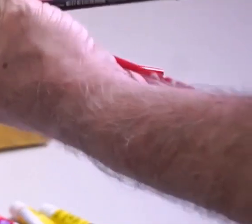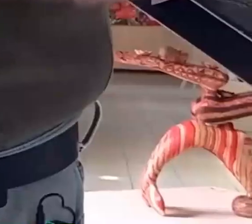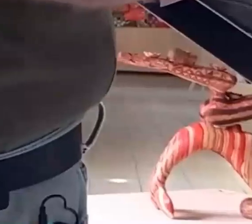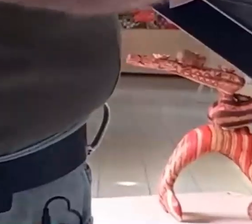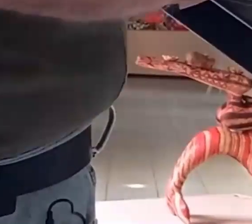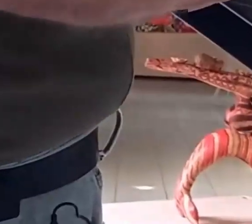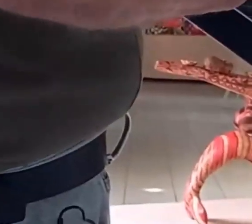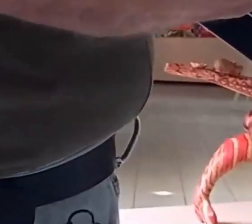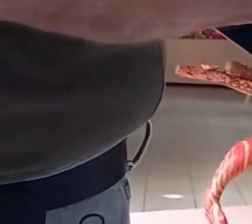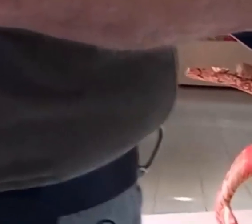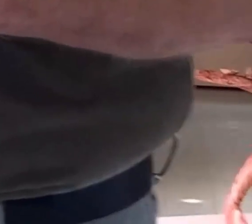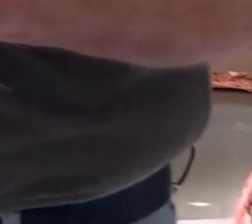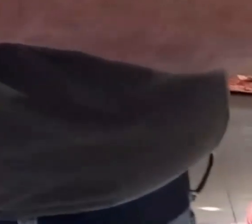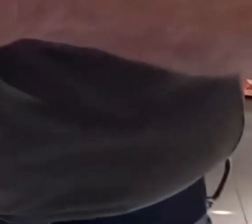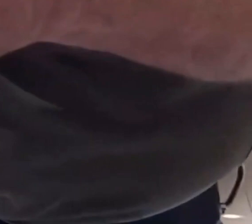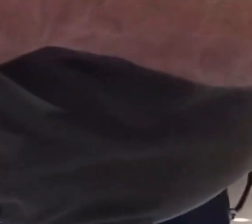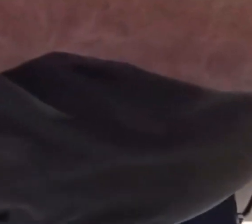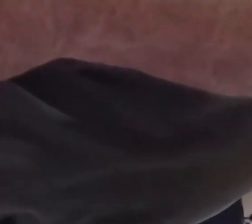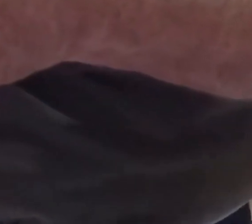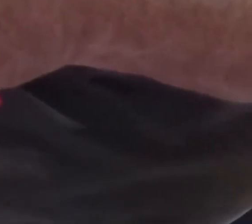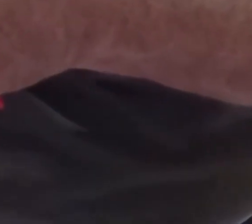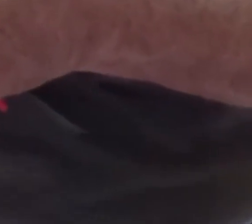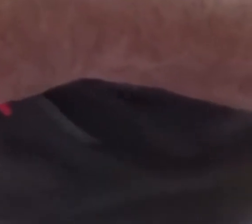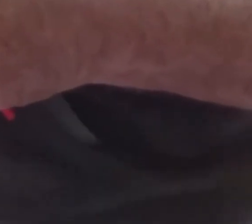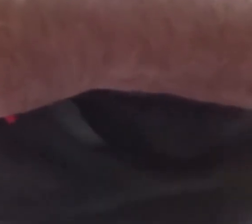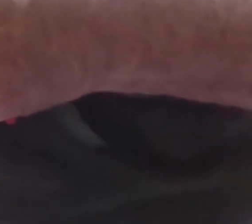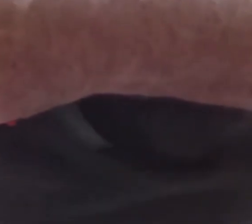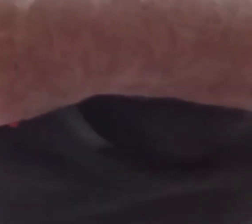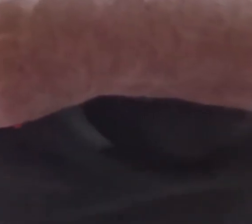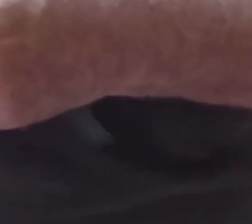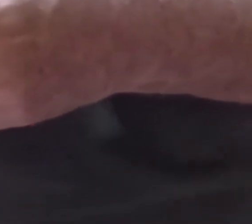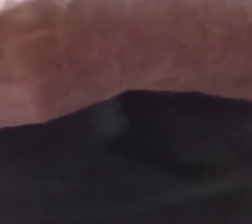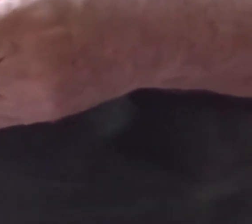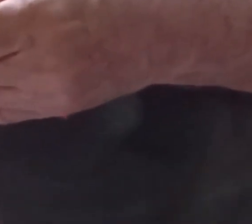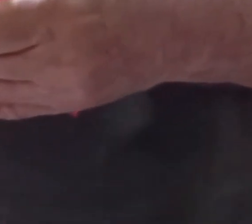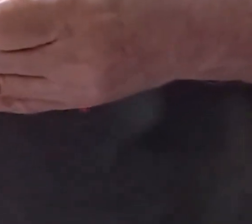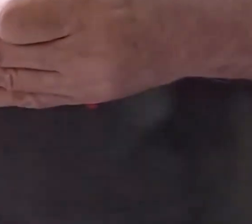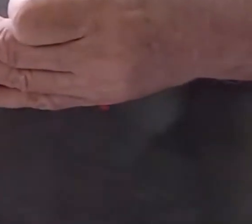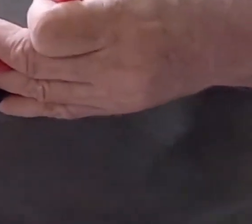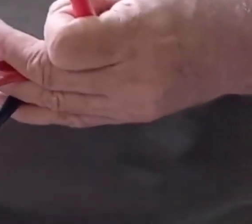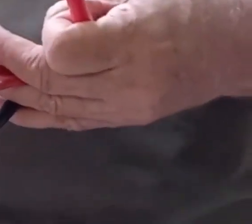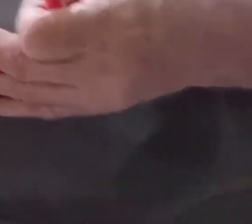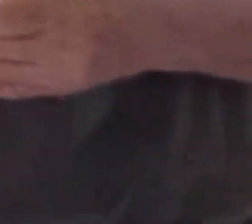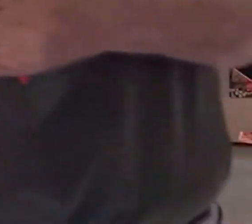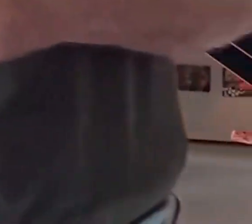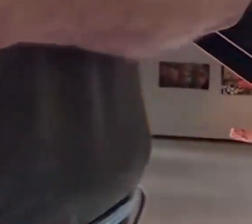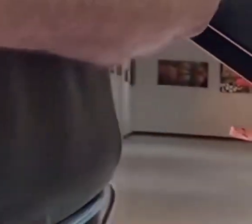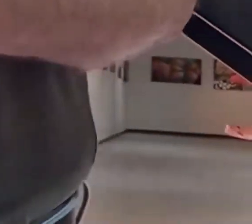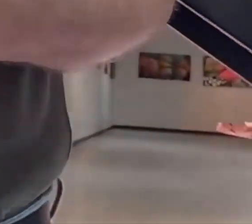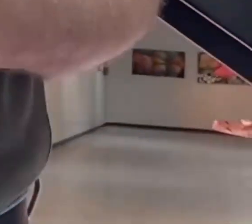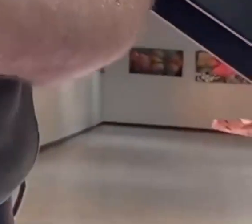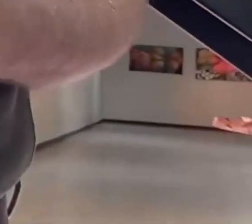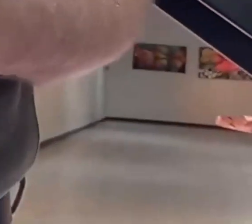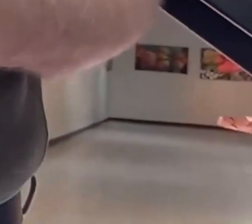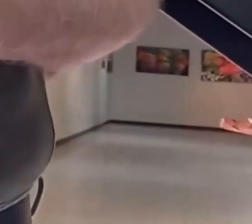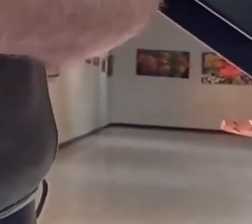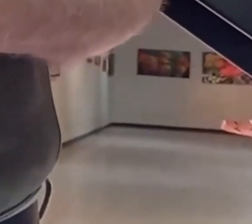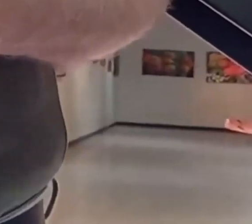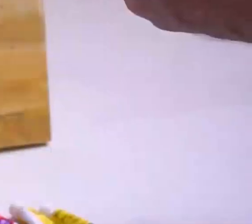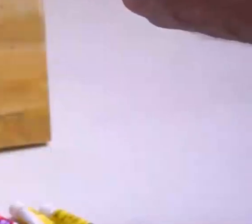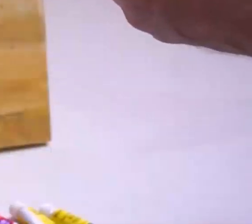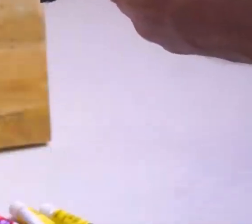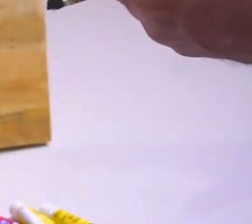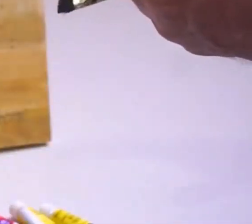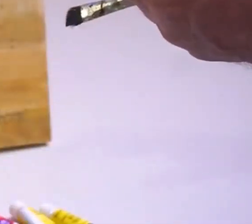importante. Existe pincel que tem cerdas separadas, que te ajuda a fazer cabelo, a fazer pelo